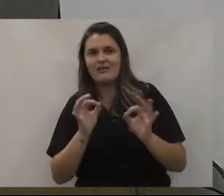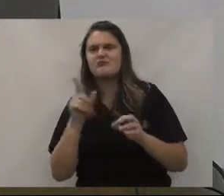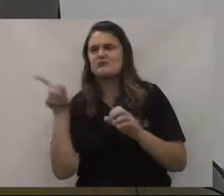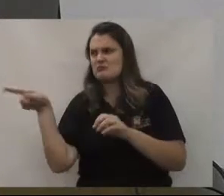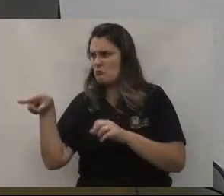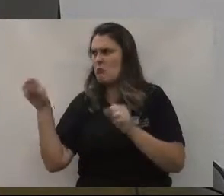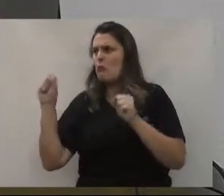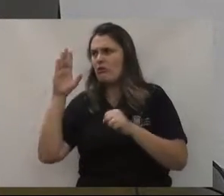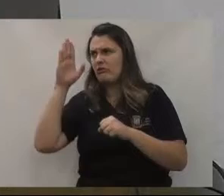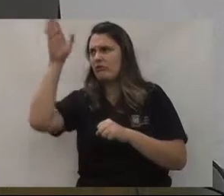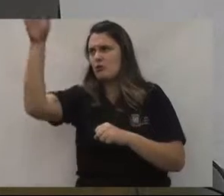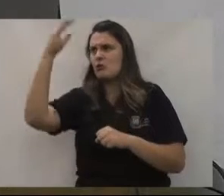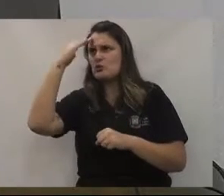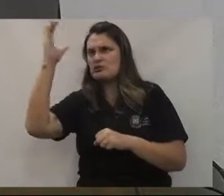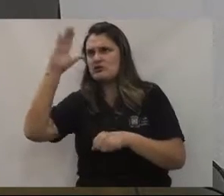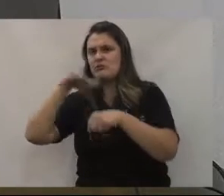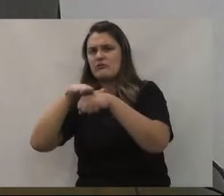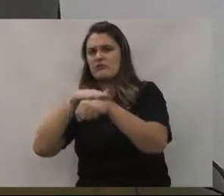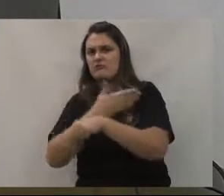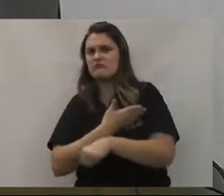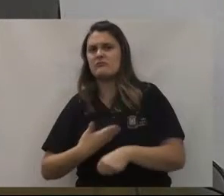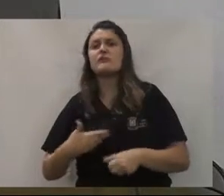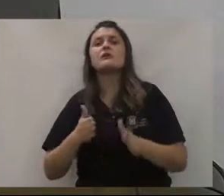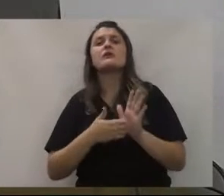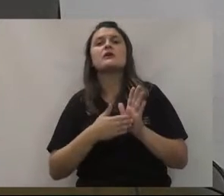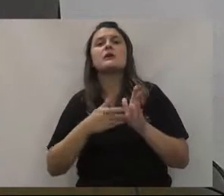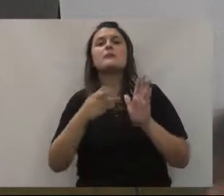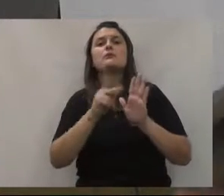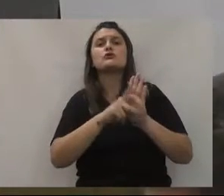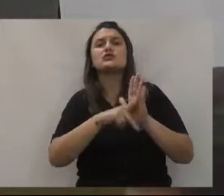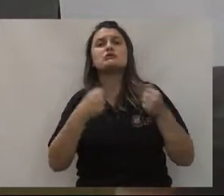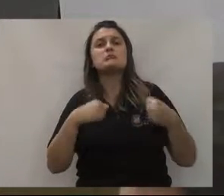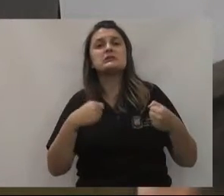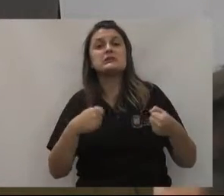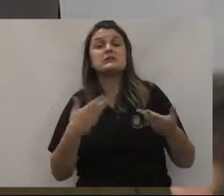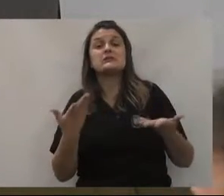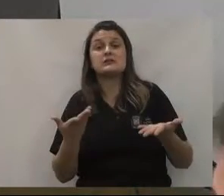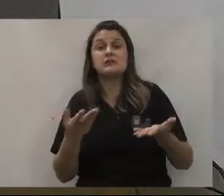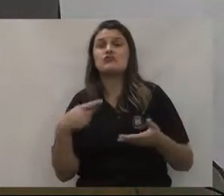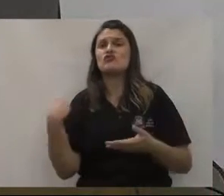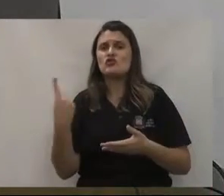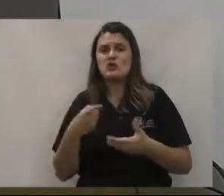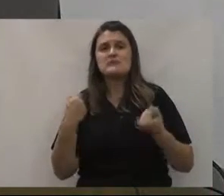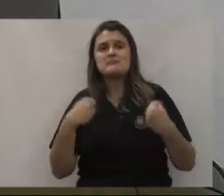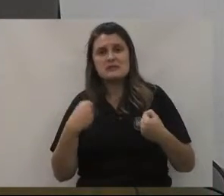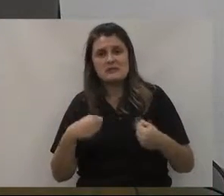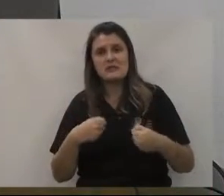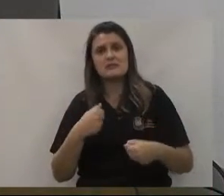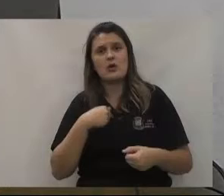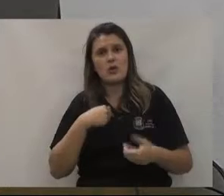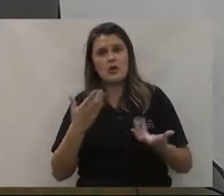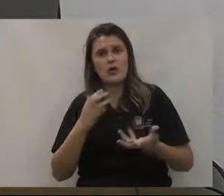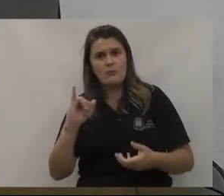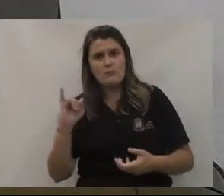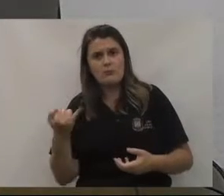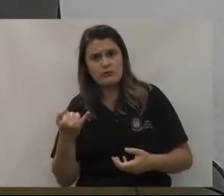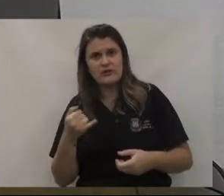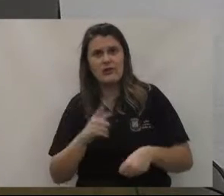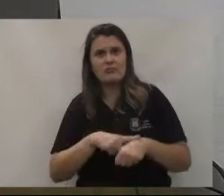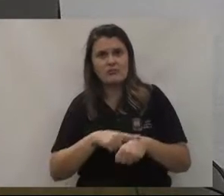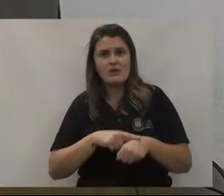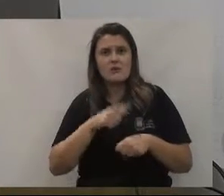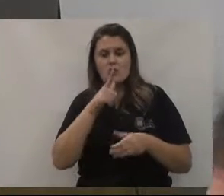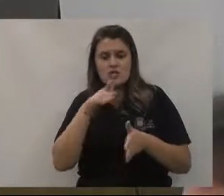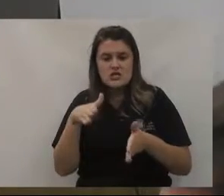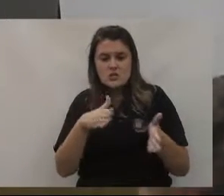falar com o governador, que ele vai pedir o projeto. Então, nós temos que fazer o projeto, pessoal, e aproveitar essa época de seca, digamos assim, que o rio está